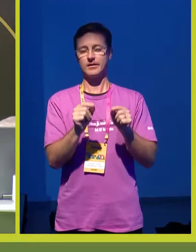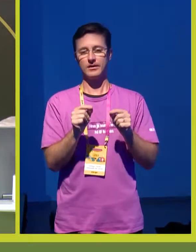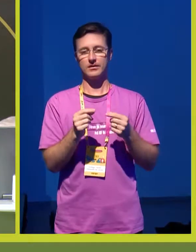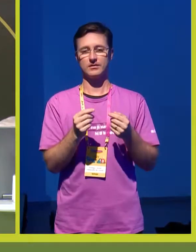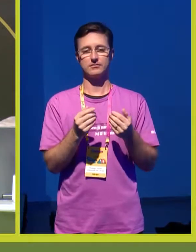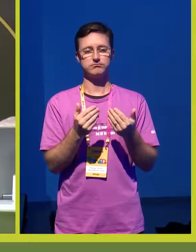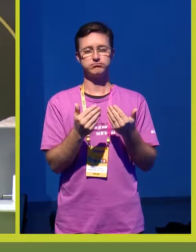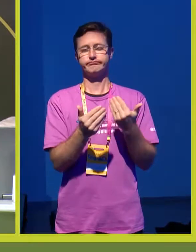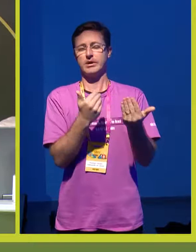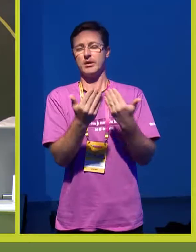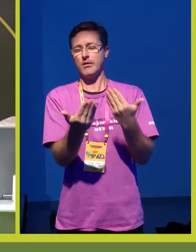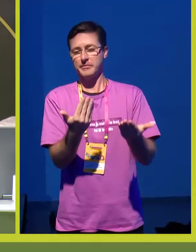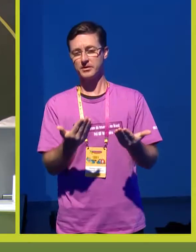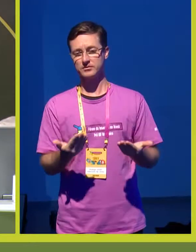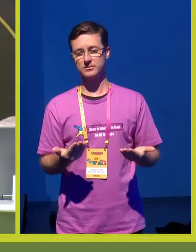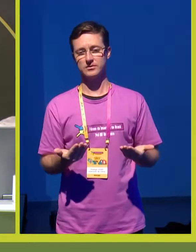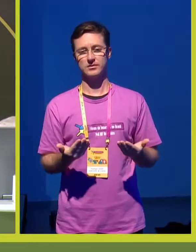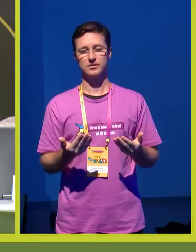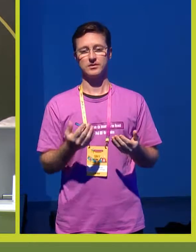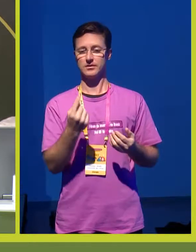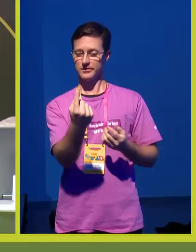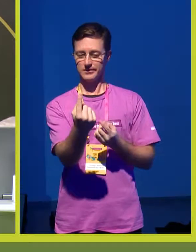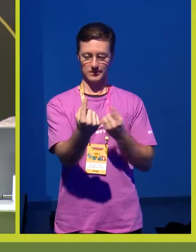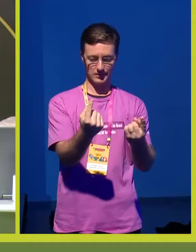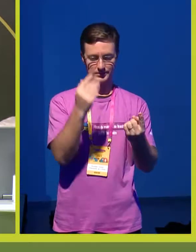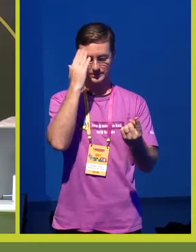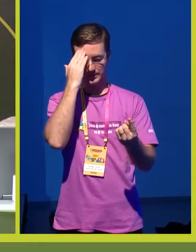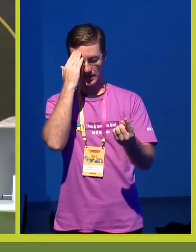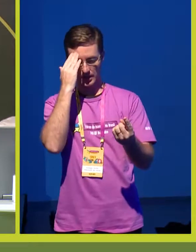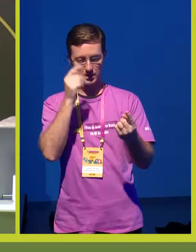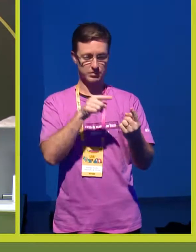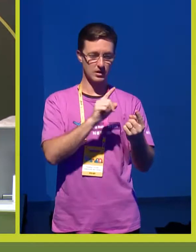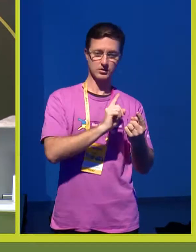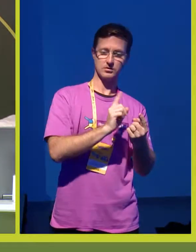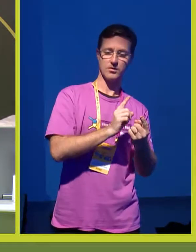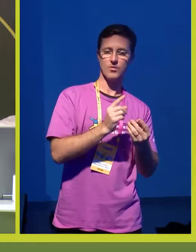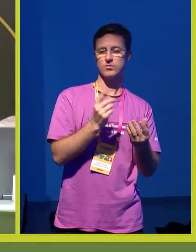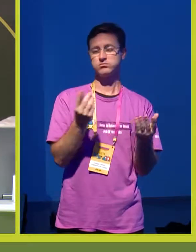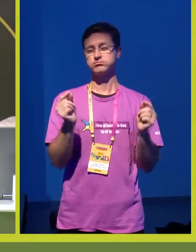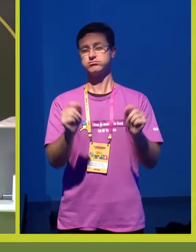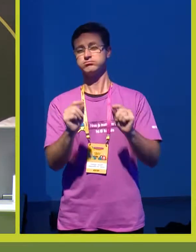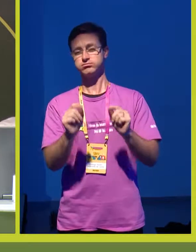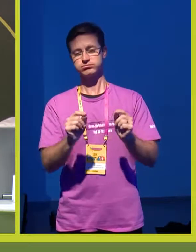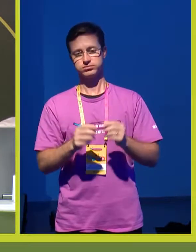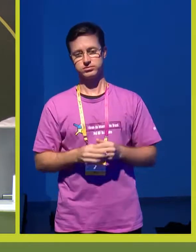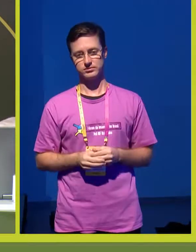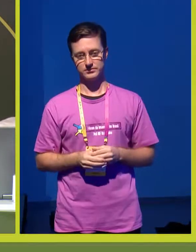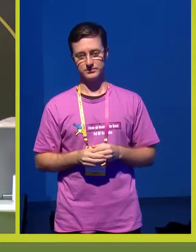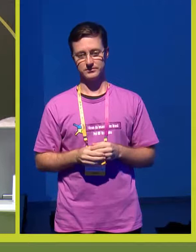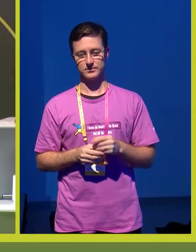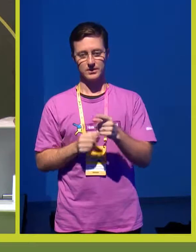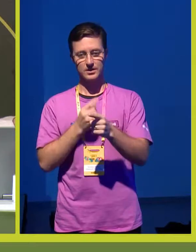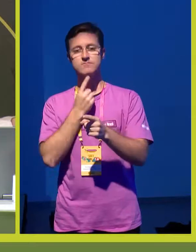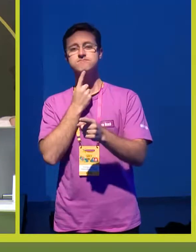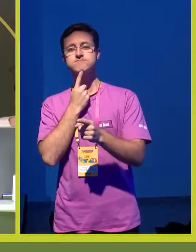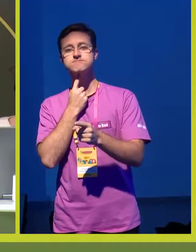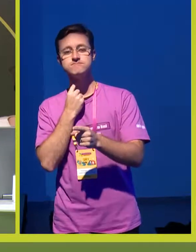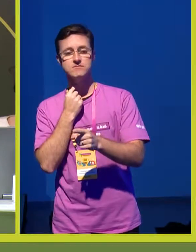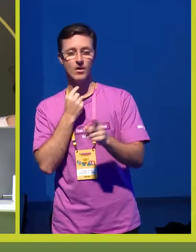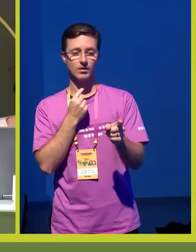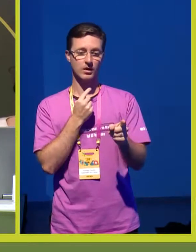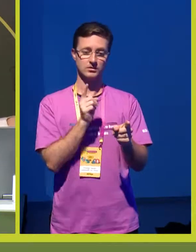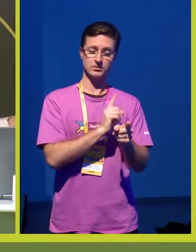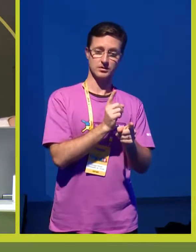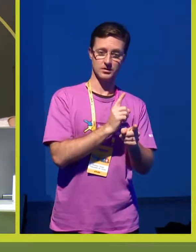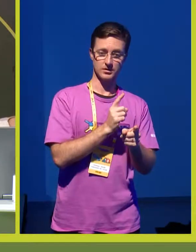fulano ou beltrano sabiam sobre determinado projeto, se eles aderiram a